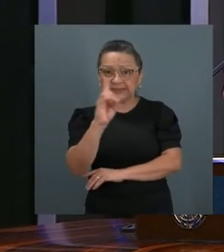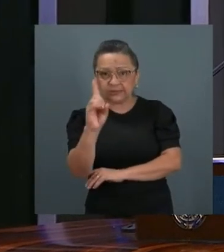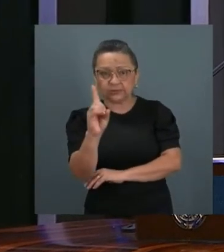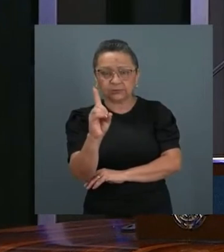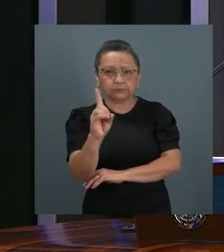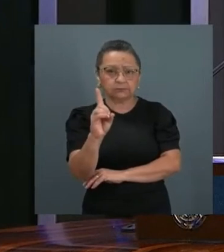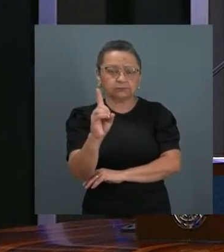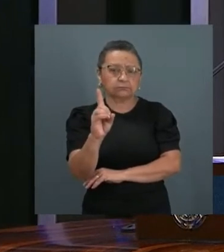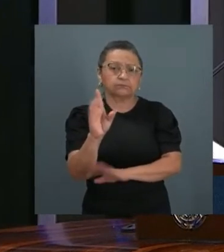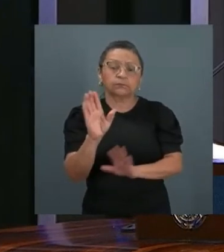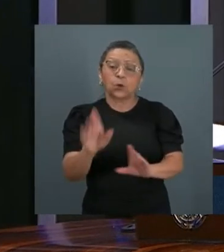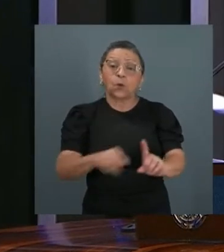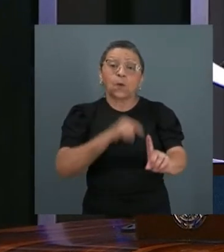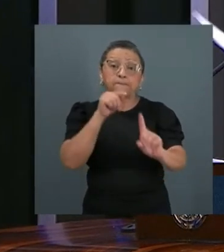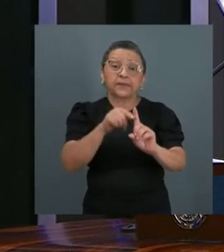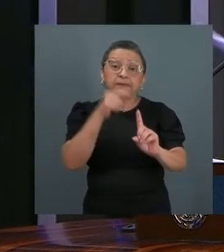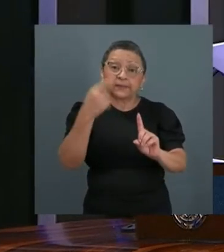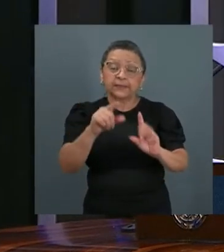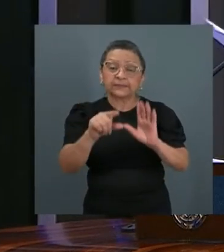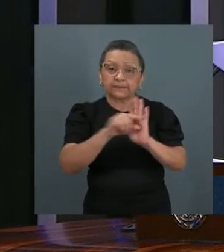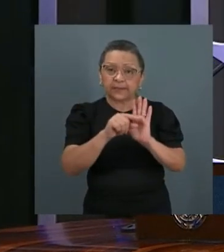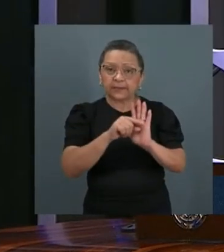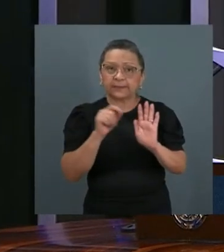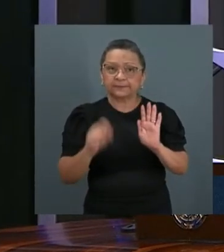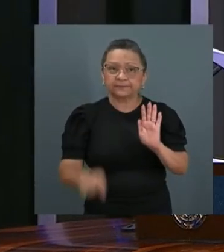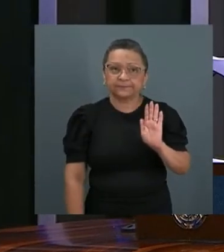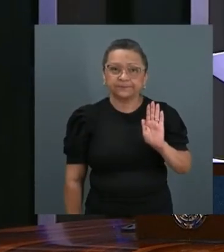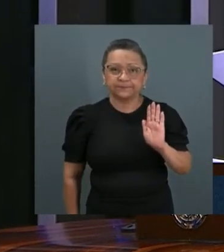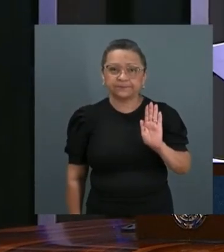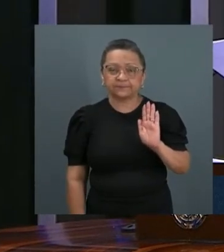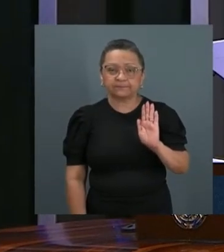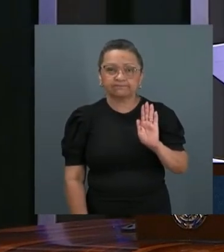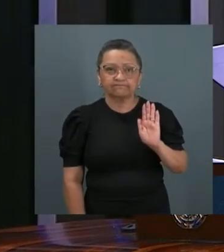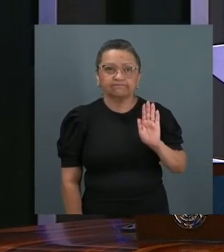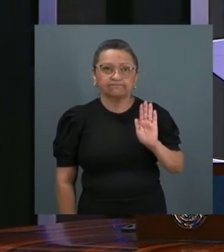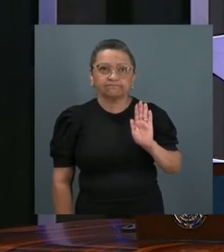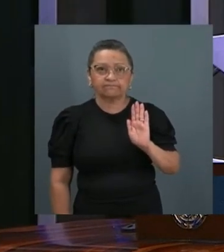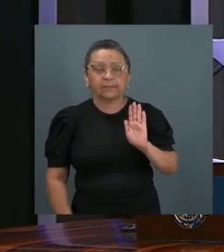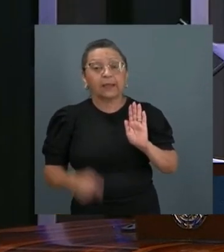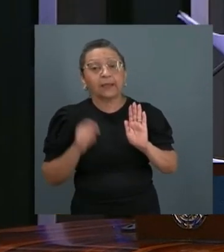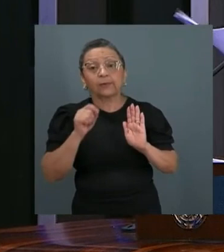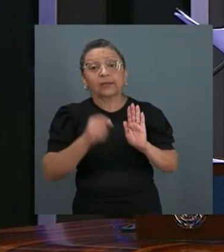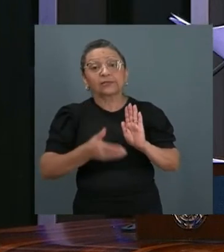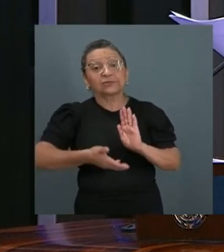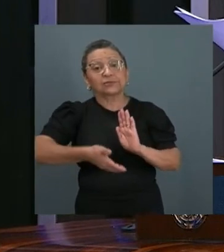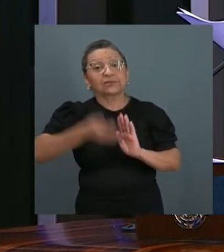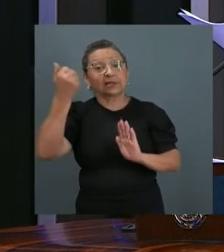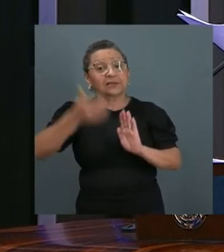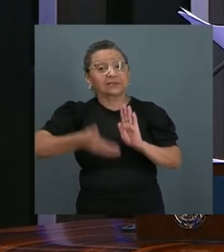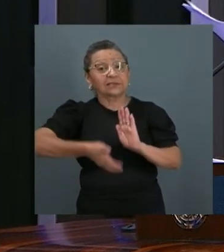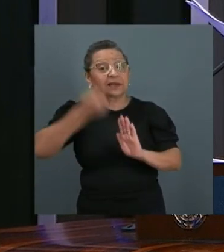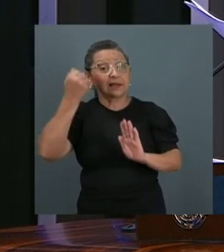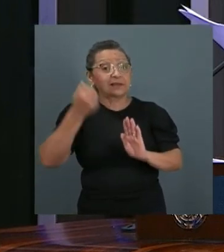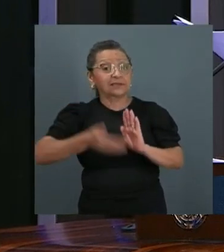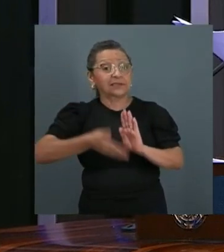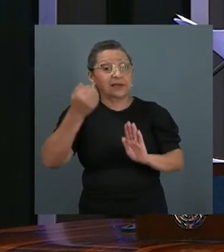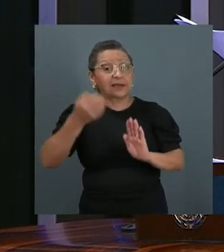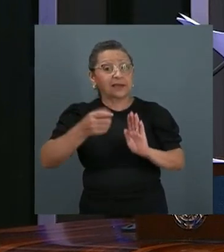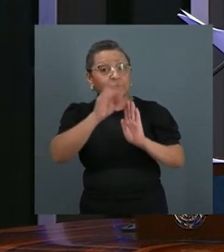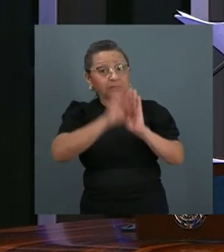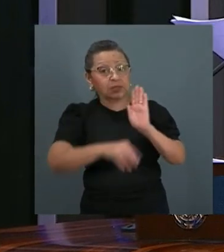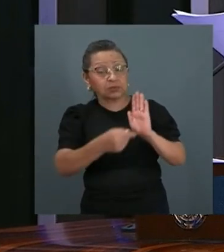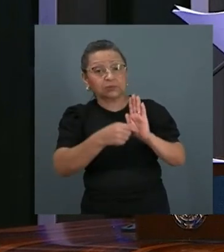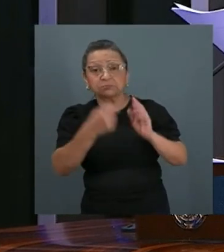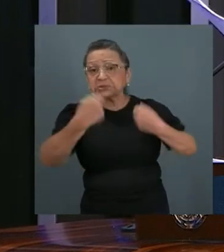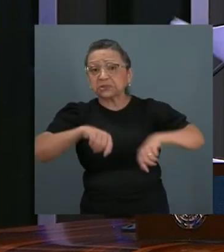O objetivo dessa emenda apresentada, senador Rogério, é exatamente tirar do texto a necessidade de avaliação do grau de deficiência